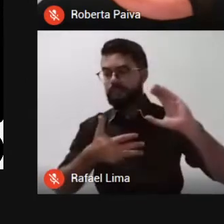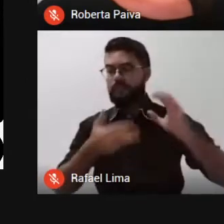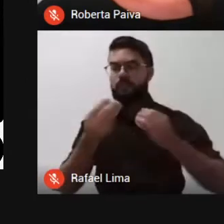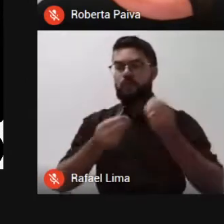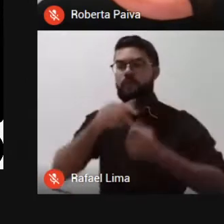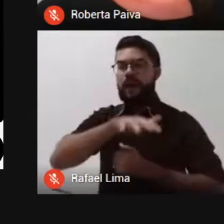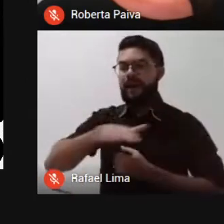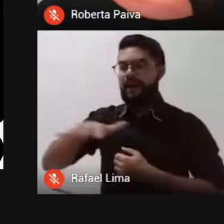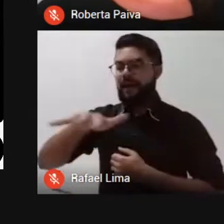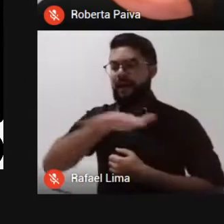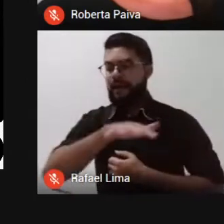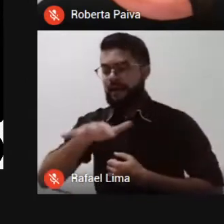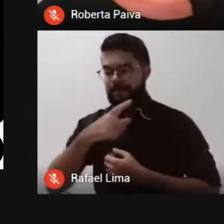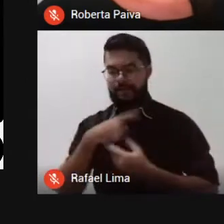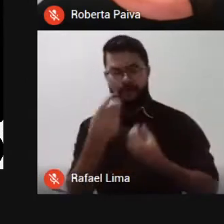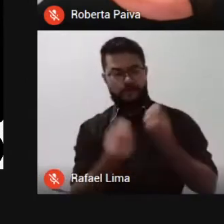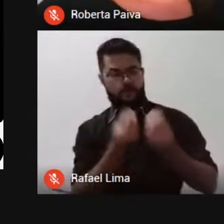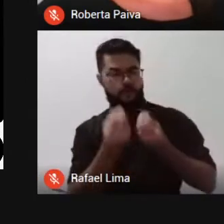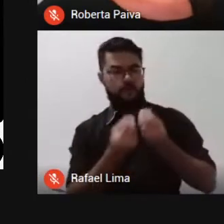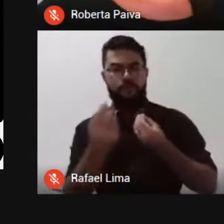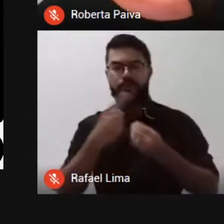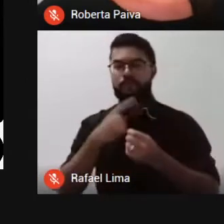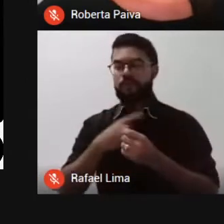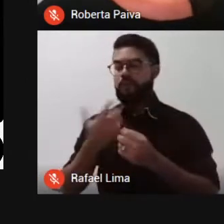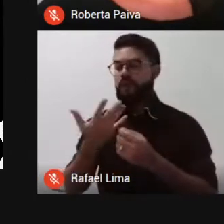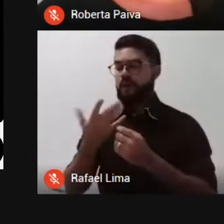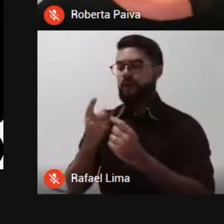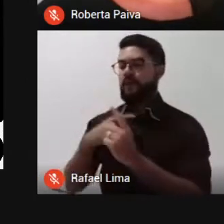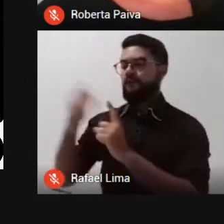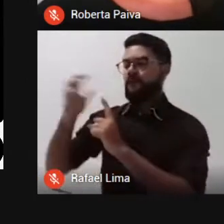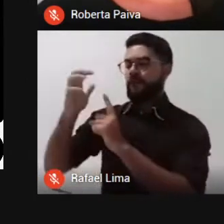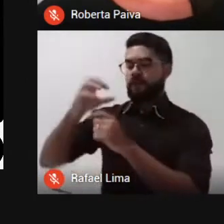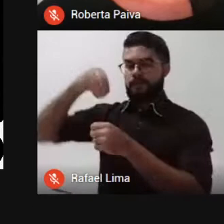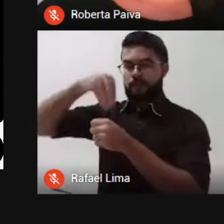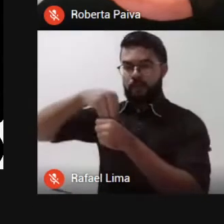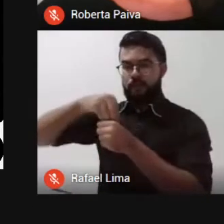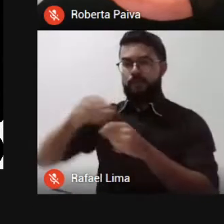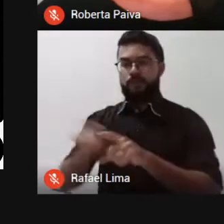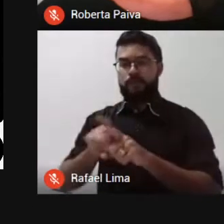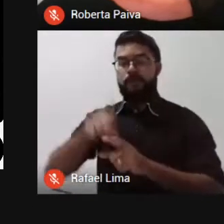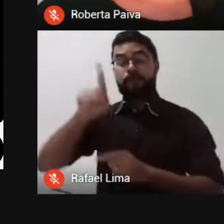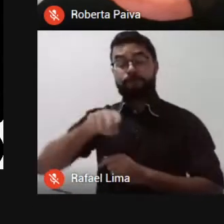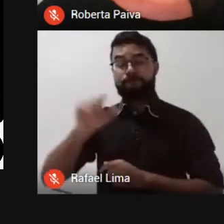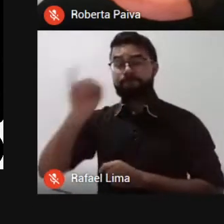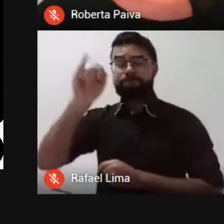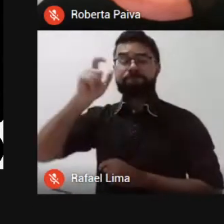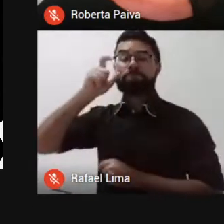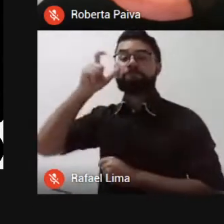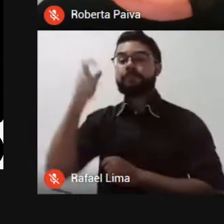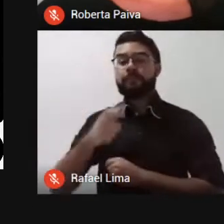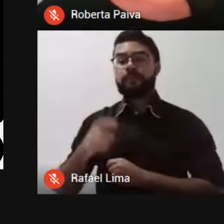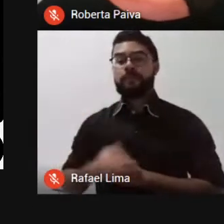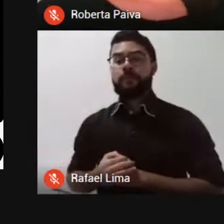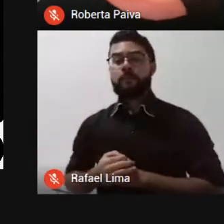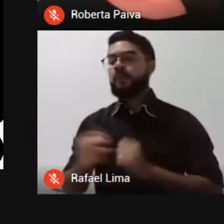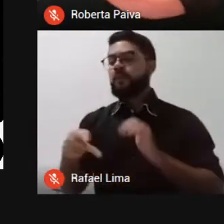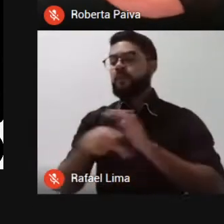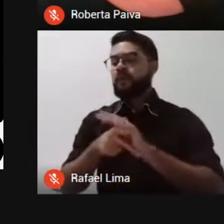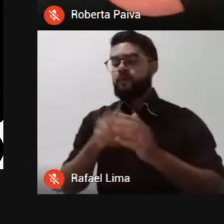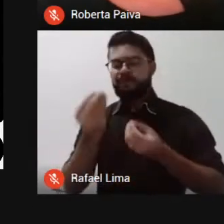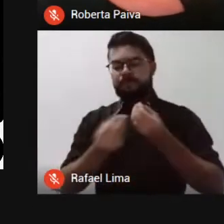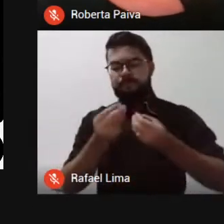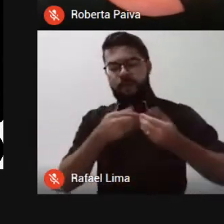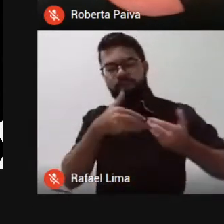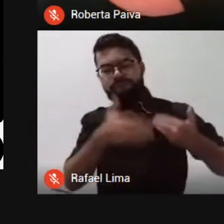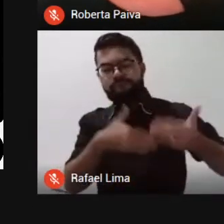dos índices urbanísticos que incidem sobre aquele terreno. Isso é uma ferramenta que é interessantíssima para o processo inicial do desenvolvimento de